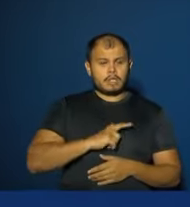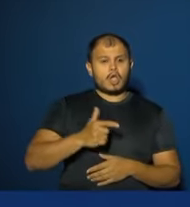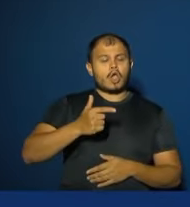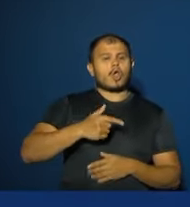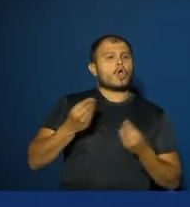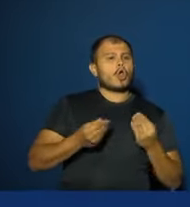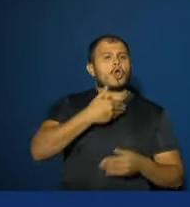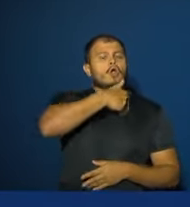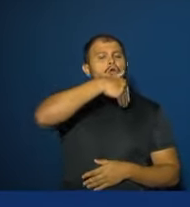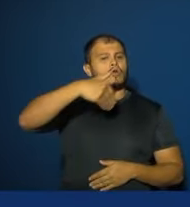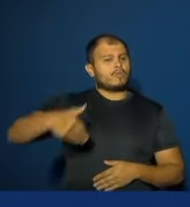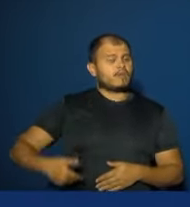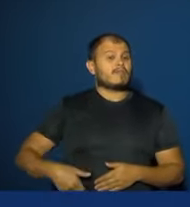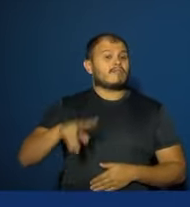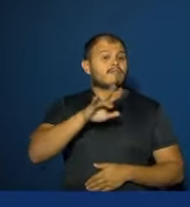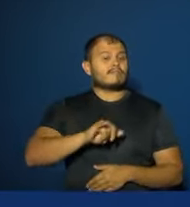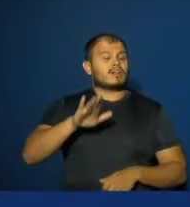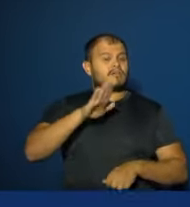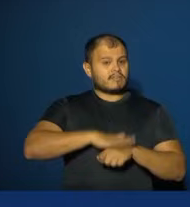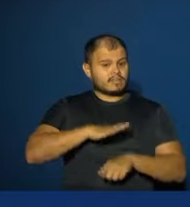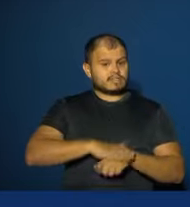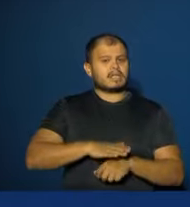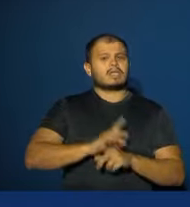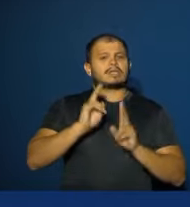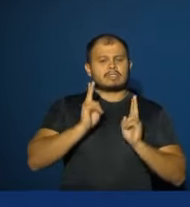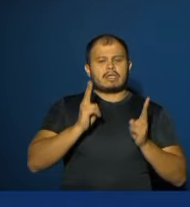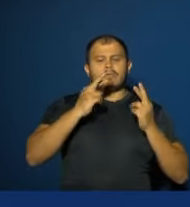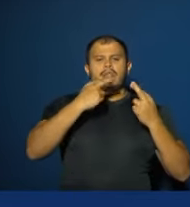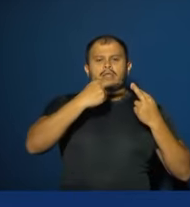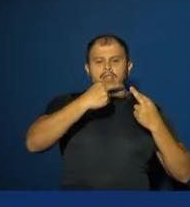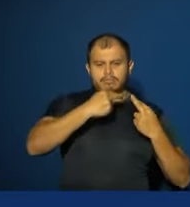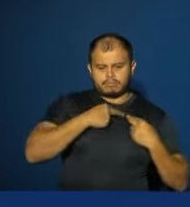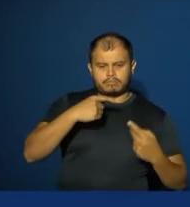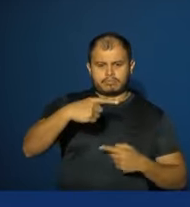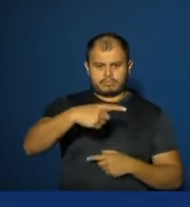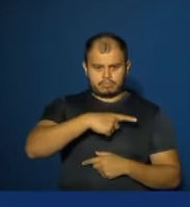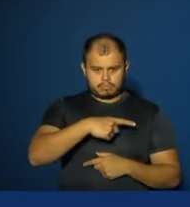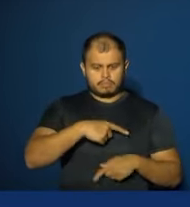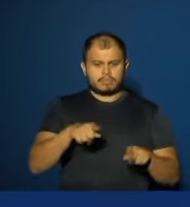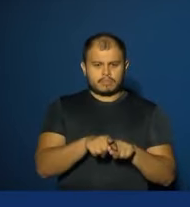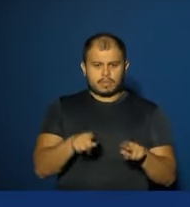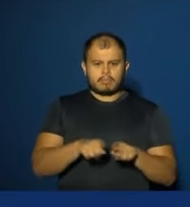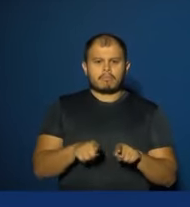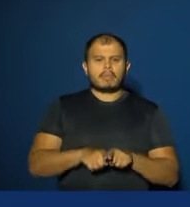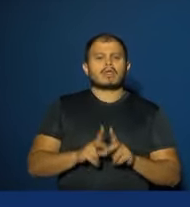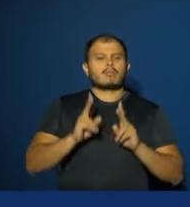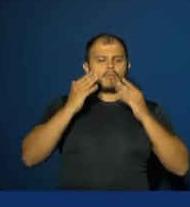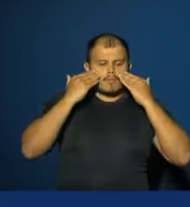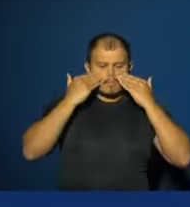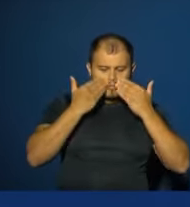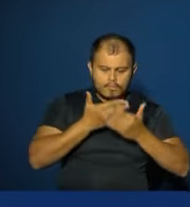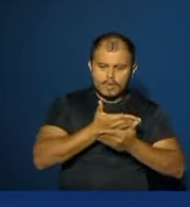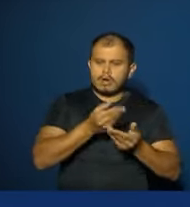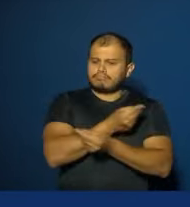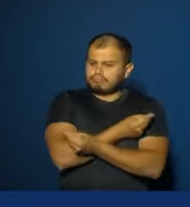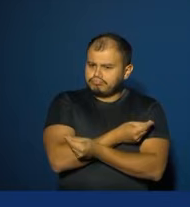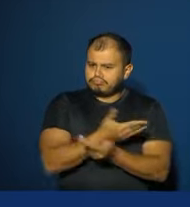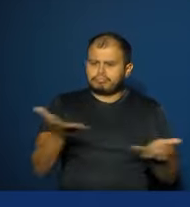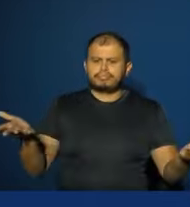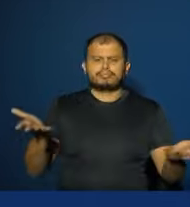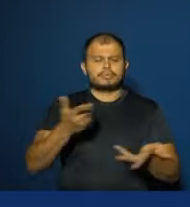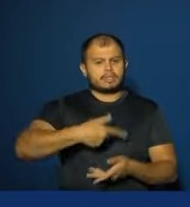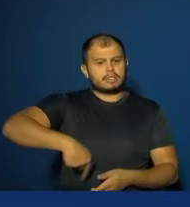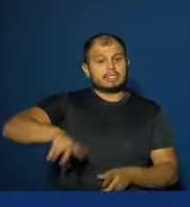governo, que isso será feito com muita responsabilidade, com muita transparência, e